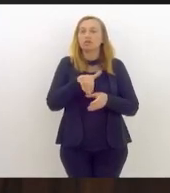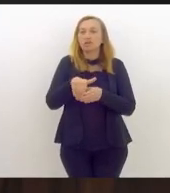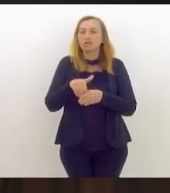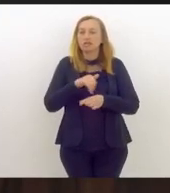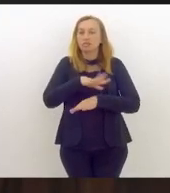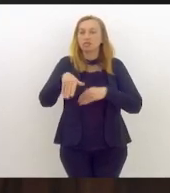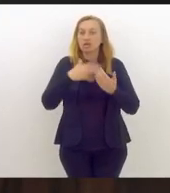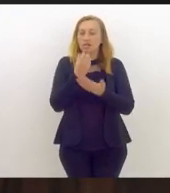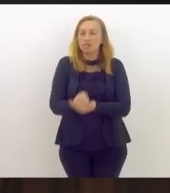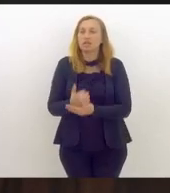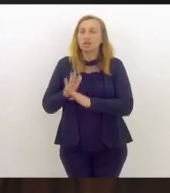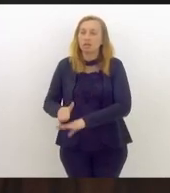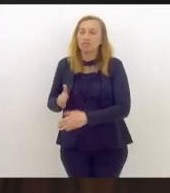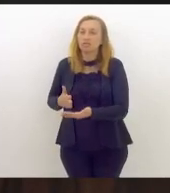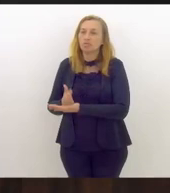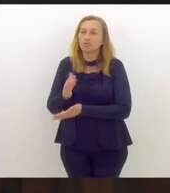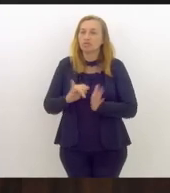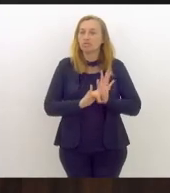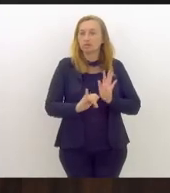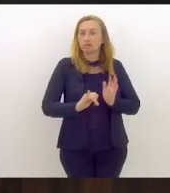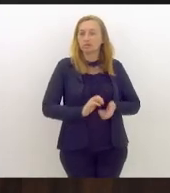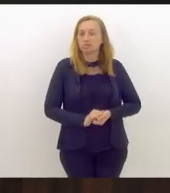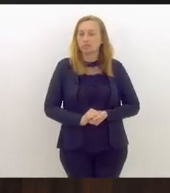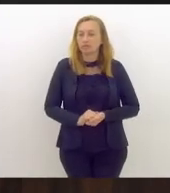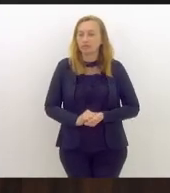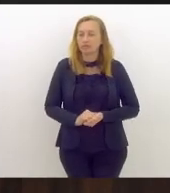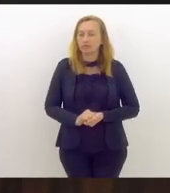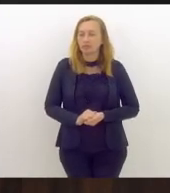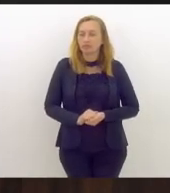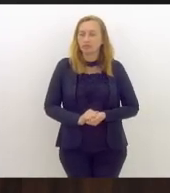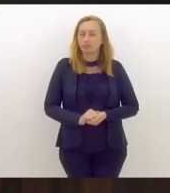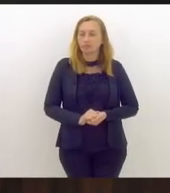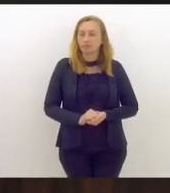que aprovam, permaneçam como estão aprovados, vai à promulgação.